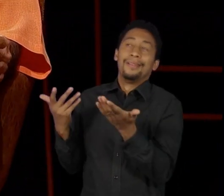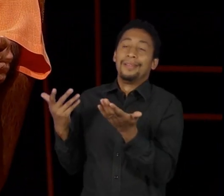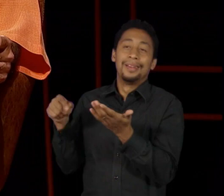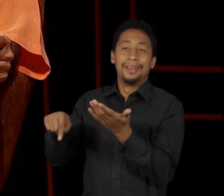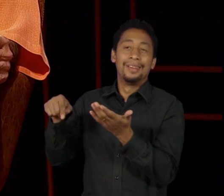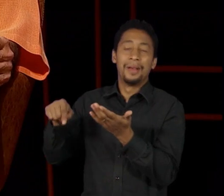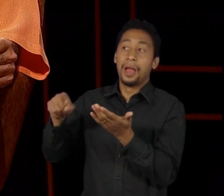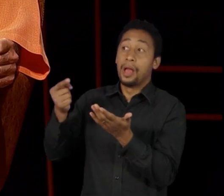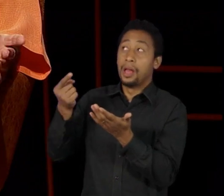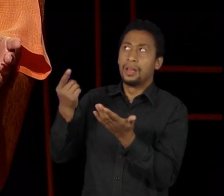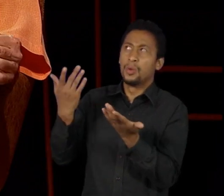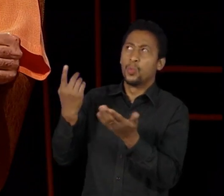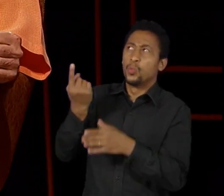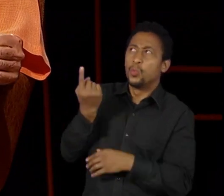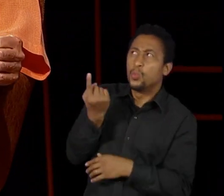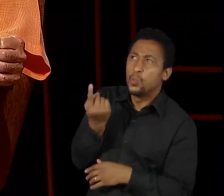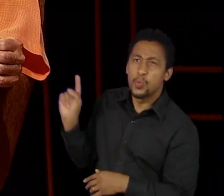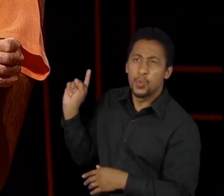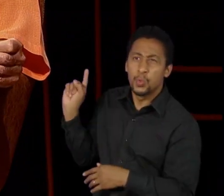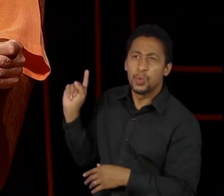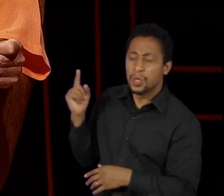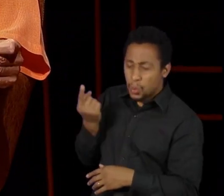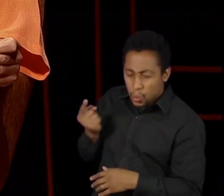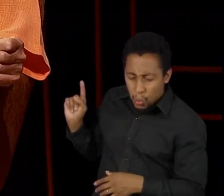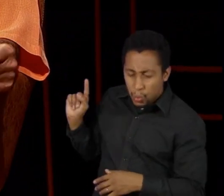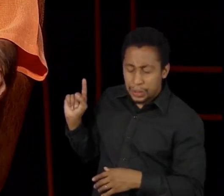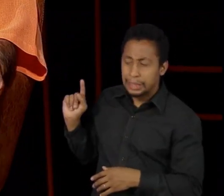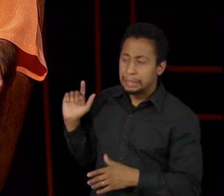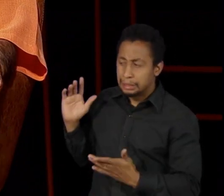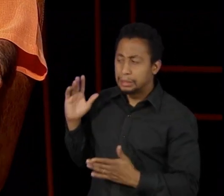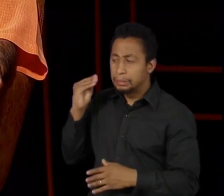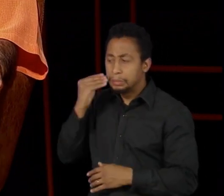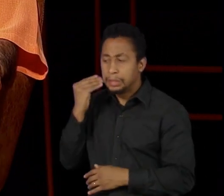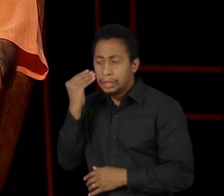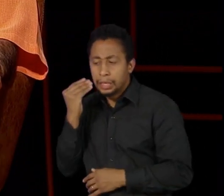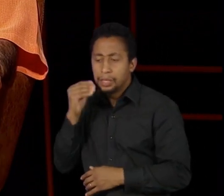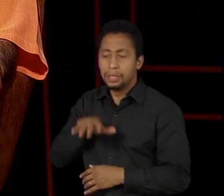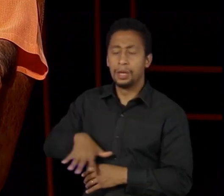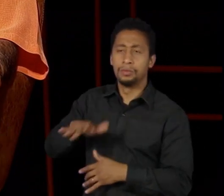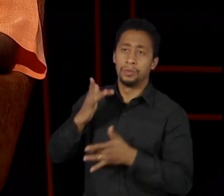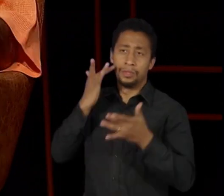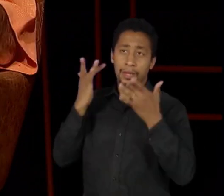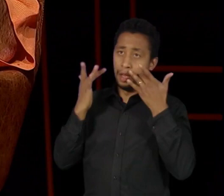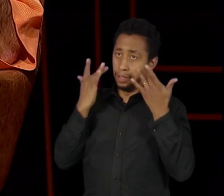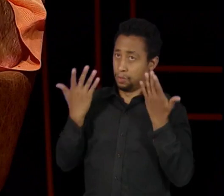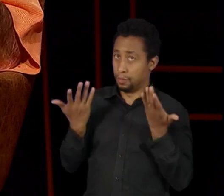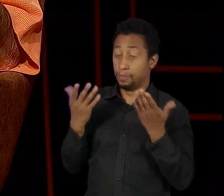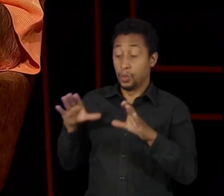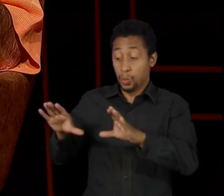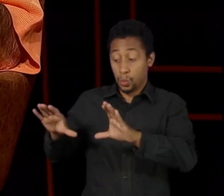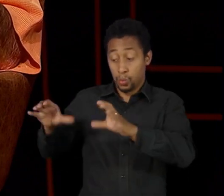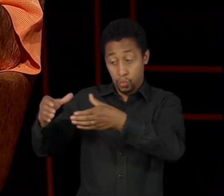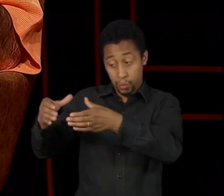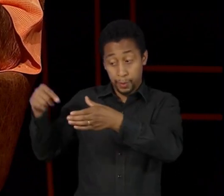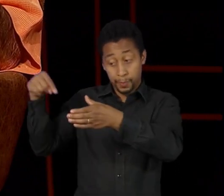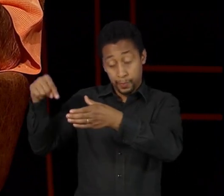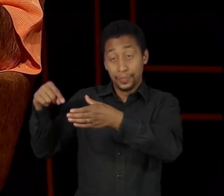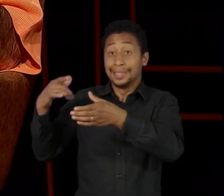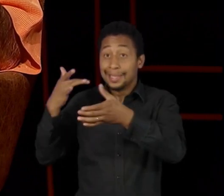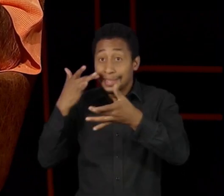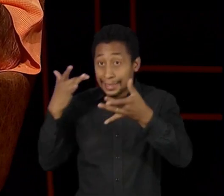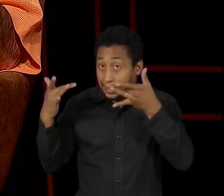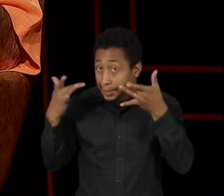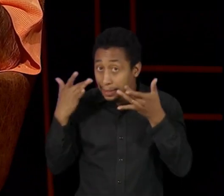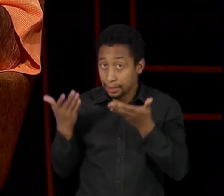a última, talvez a última experiência nesse sentido. Era uma companhia de teatro